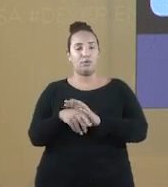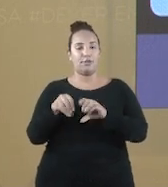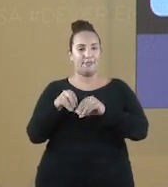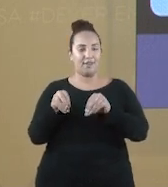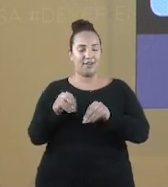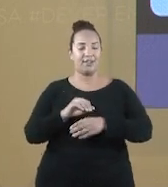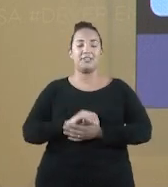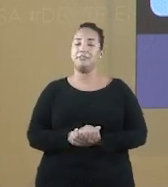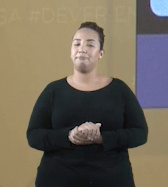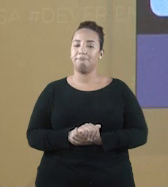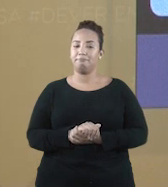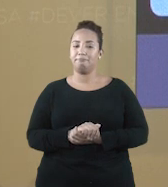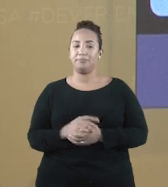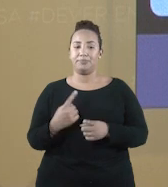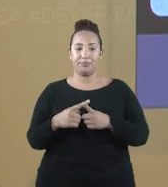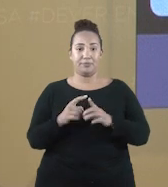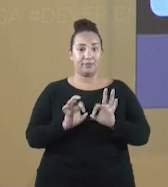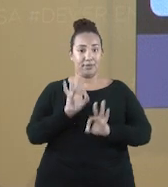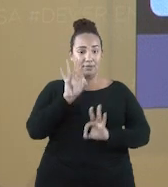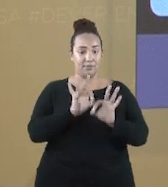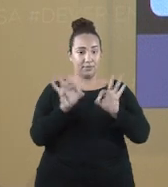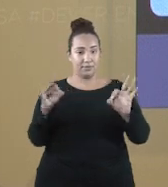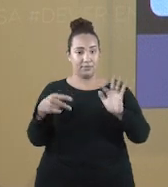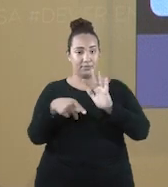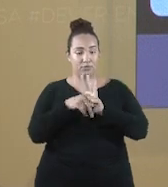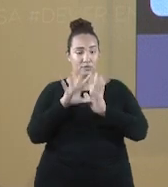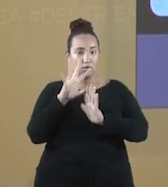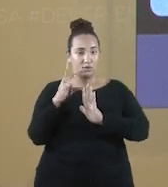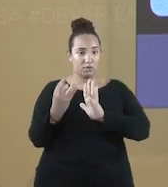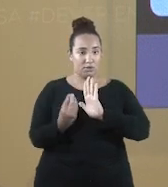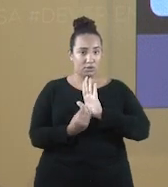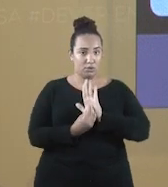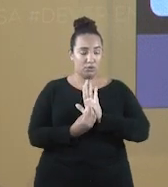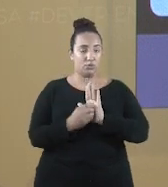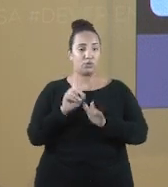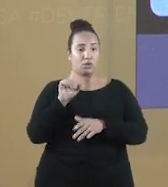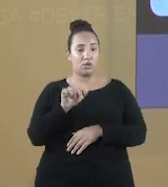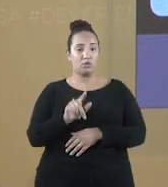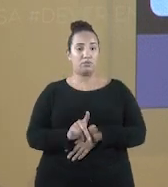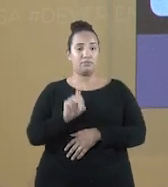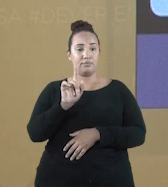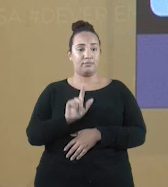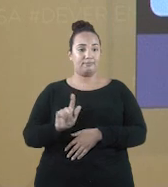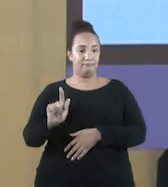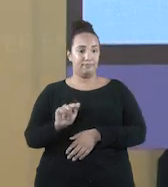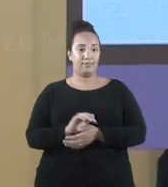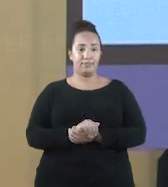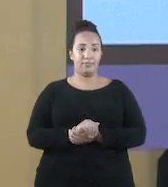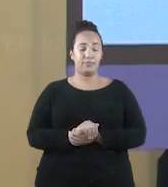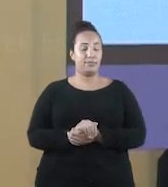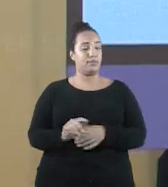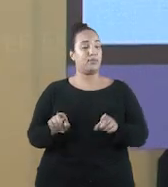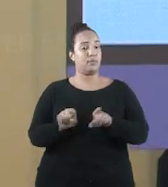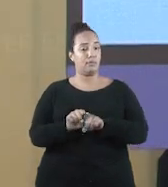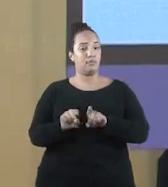trigo, pois a medida de massa no Sistema Internacional de Unidades é o quilograma. E as